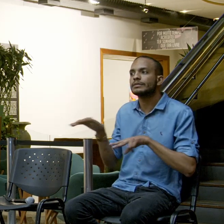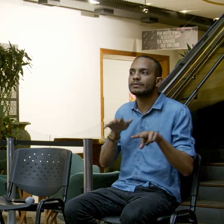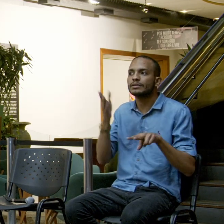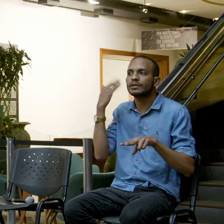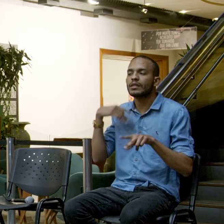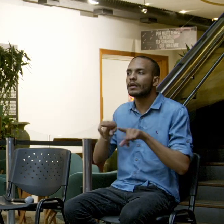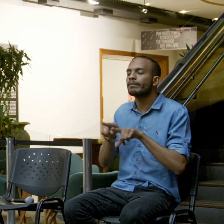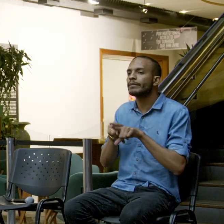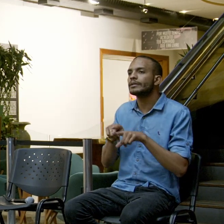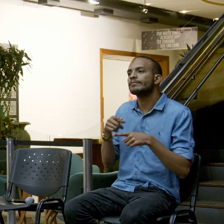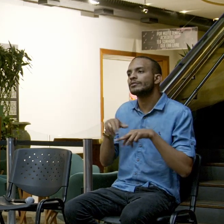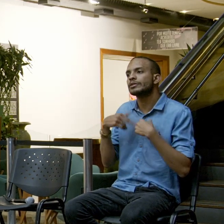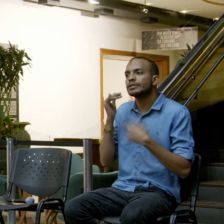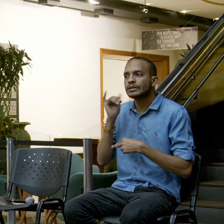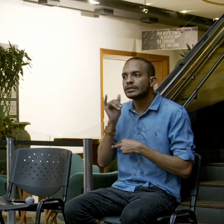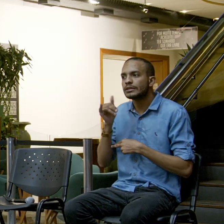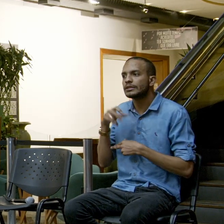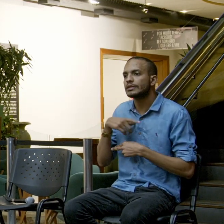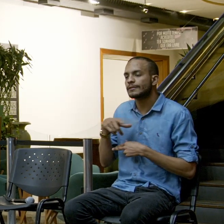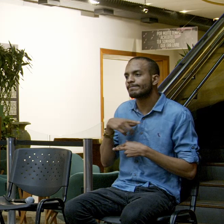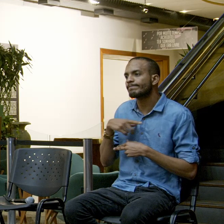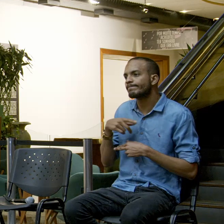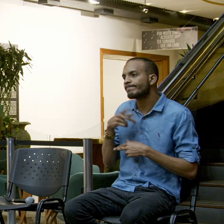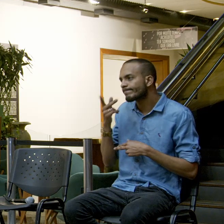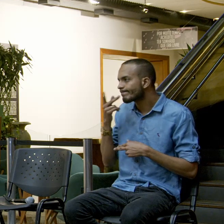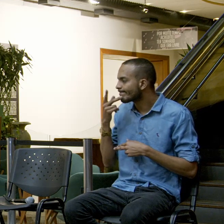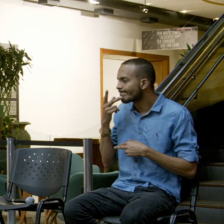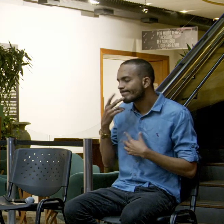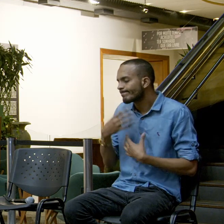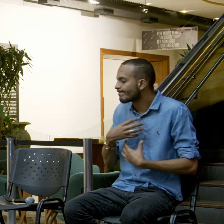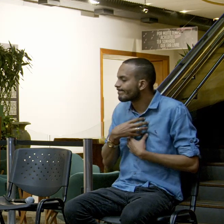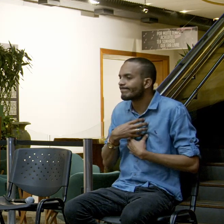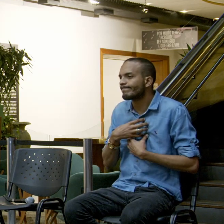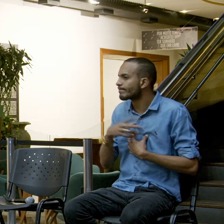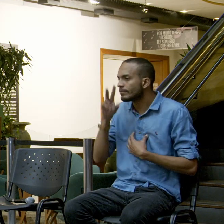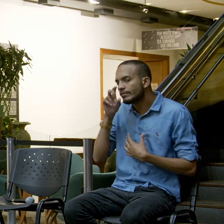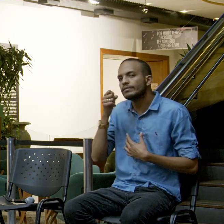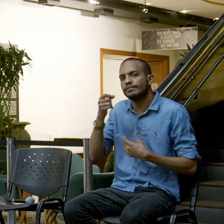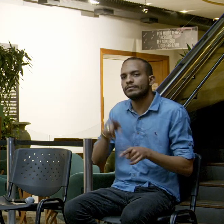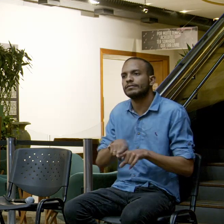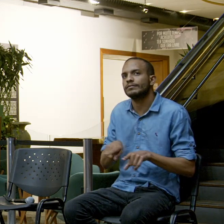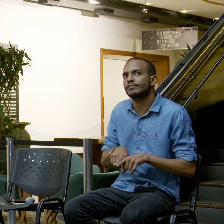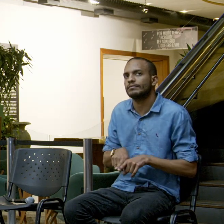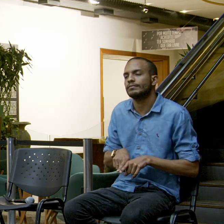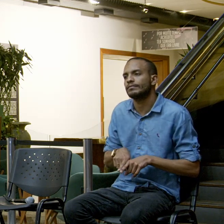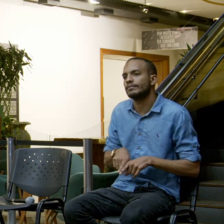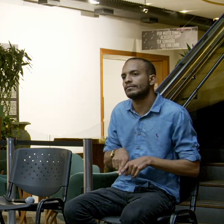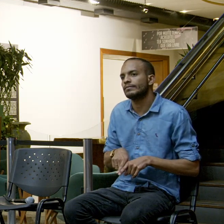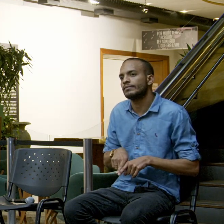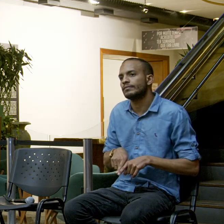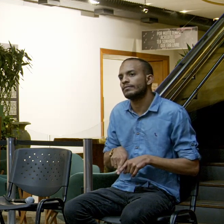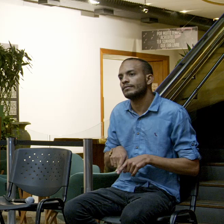passada, pelas narrativas que tivemos, foi uma fala muito forte e